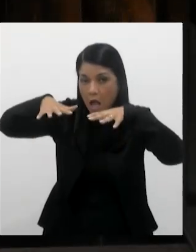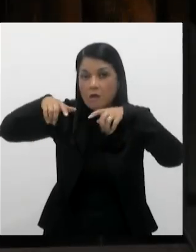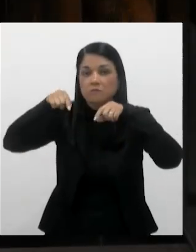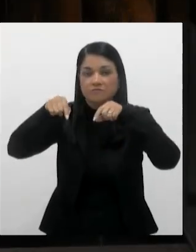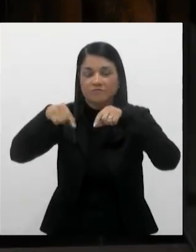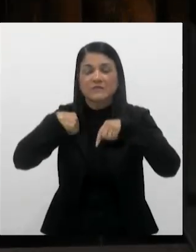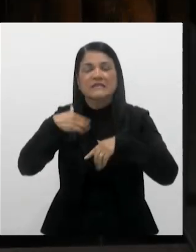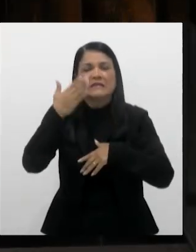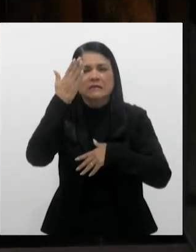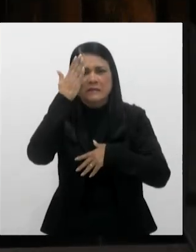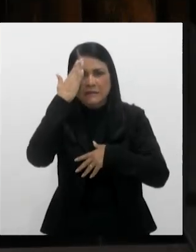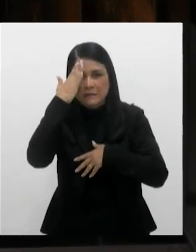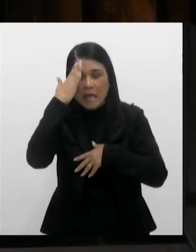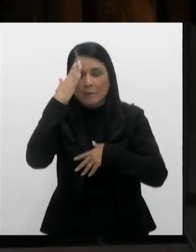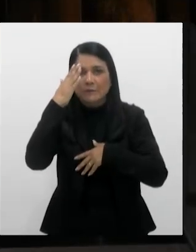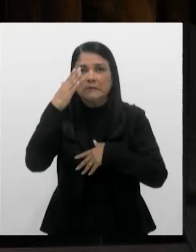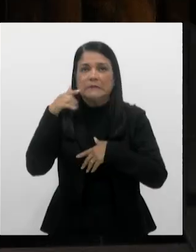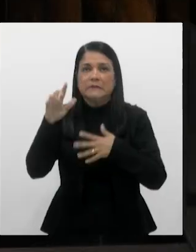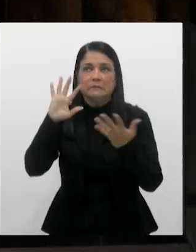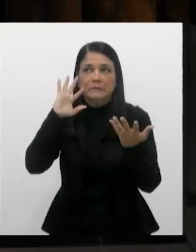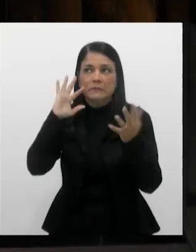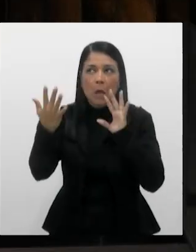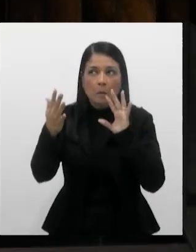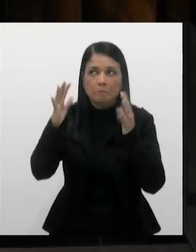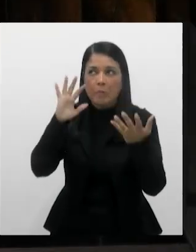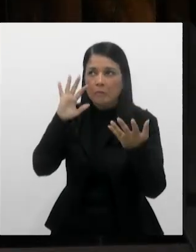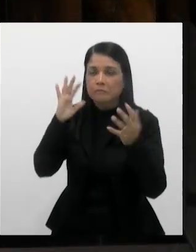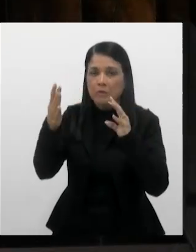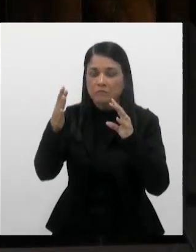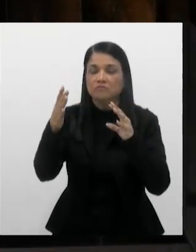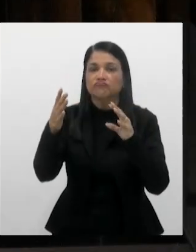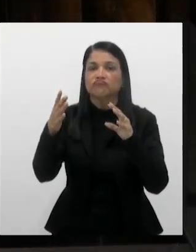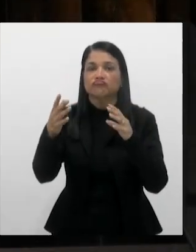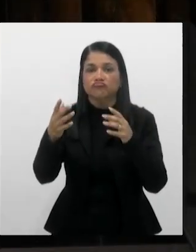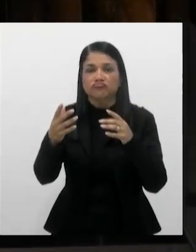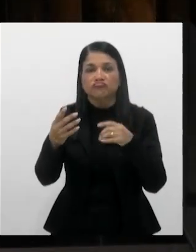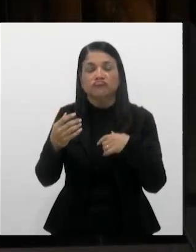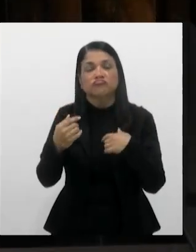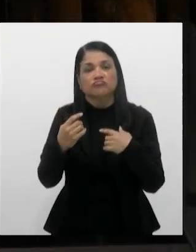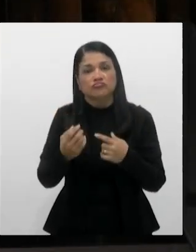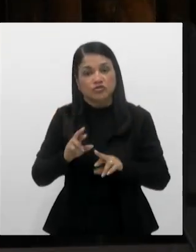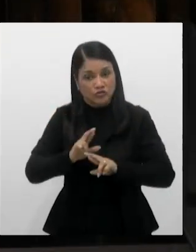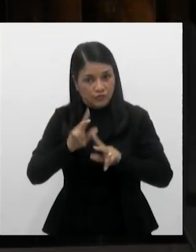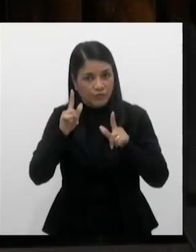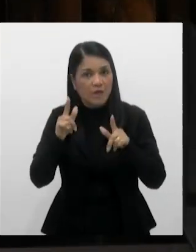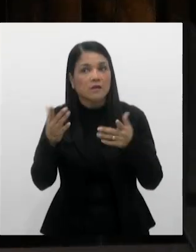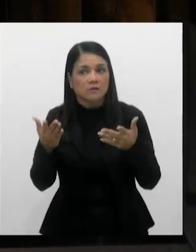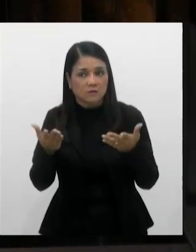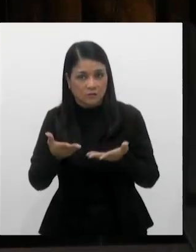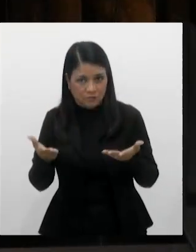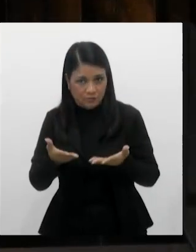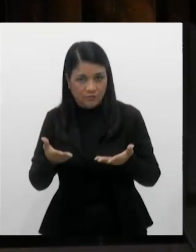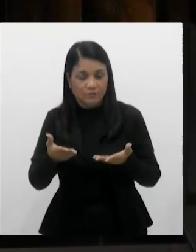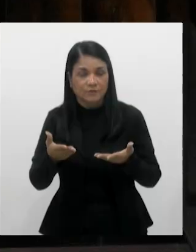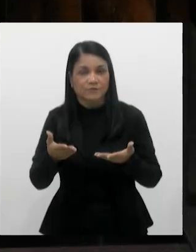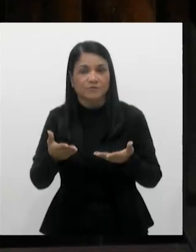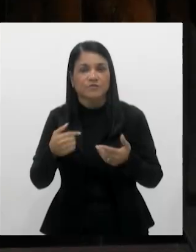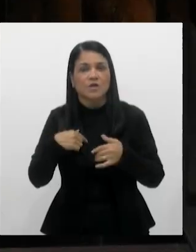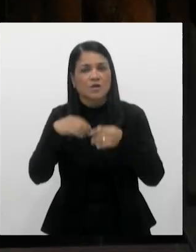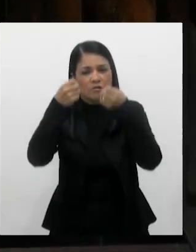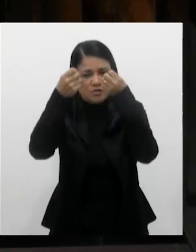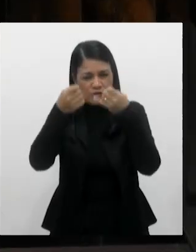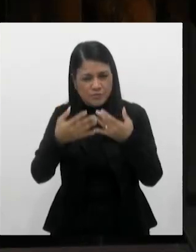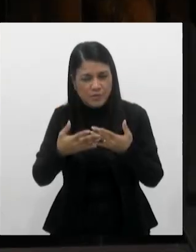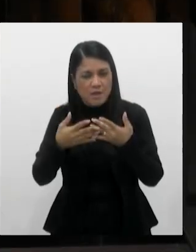gente vive tempos atípicos na questão climática. E quero falar aqui um pouco de um modo